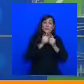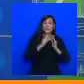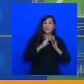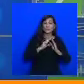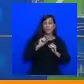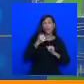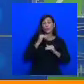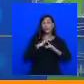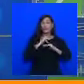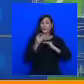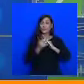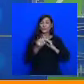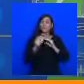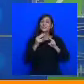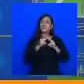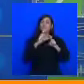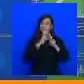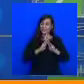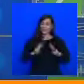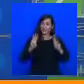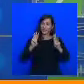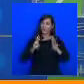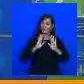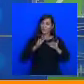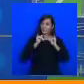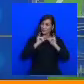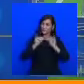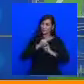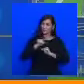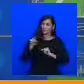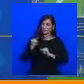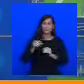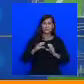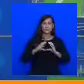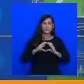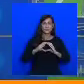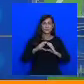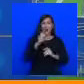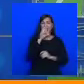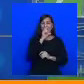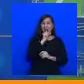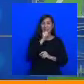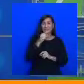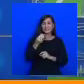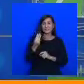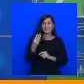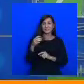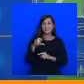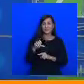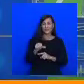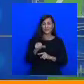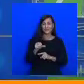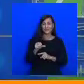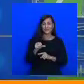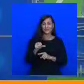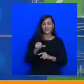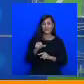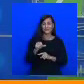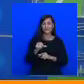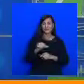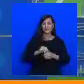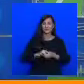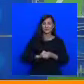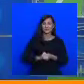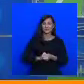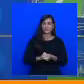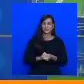canais eletrônicos das Loterias Caixa. Já falo para você. Bola laranja, número 39. Laranja,